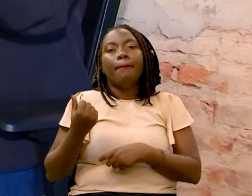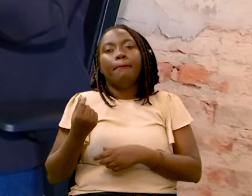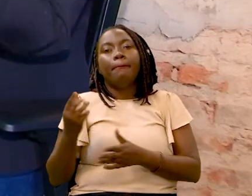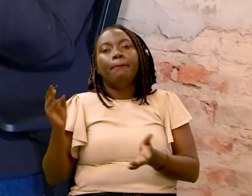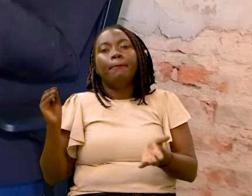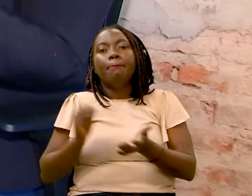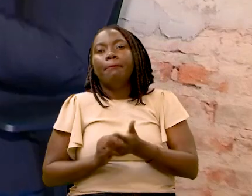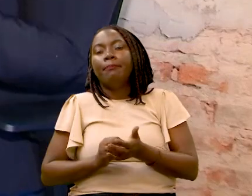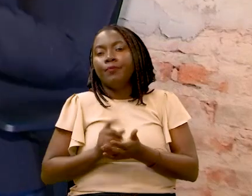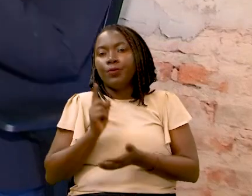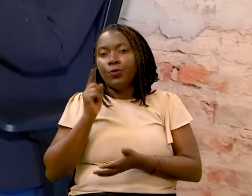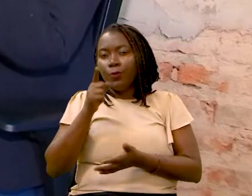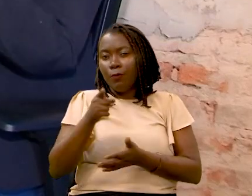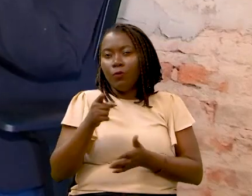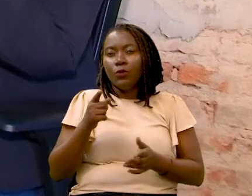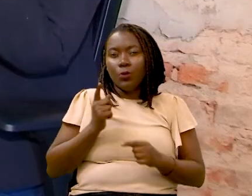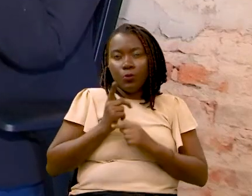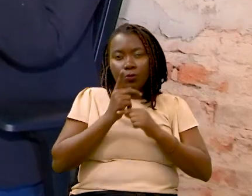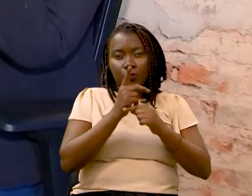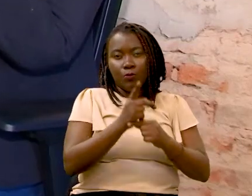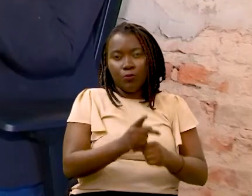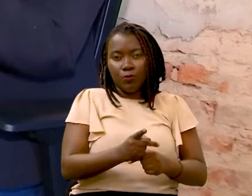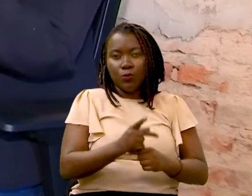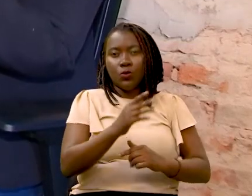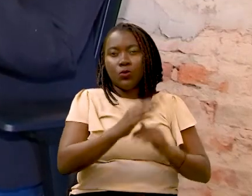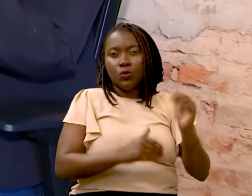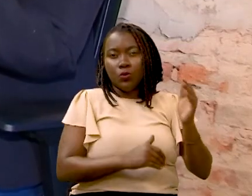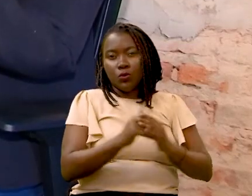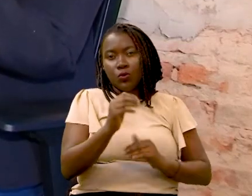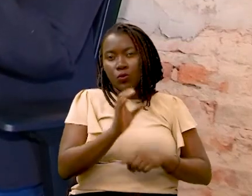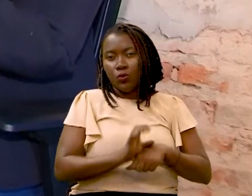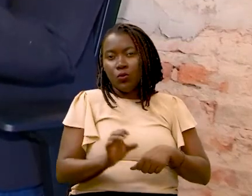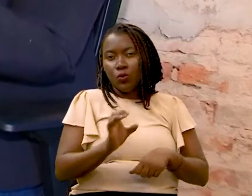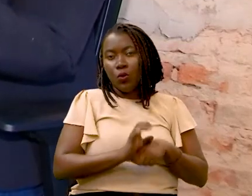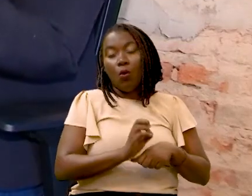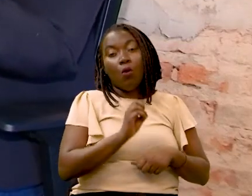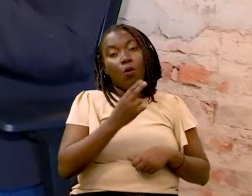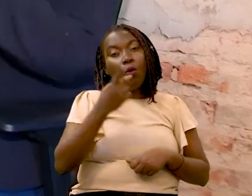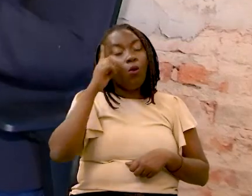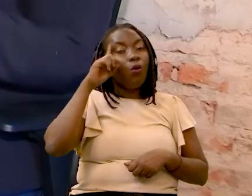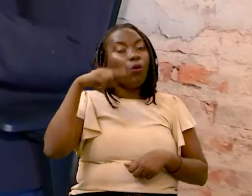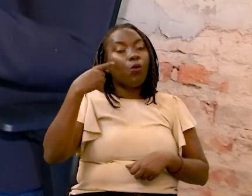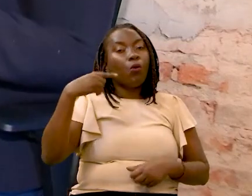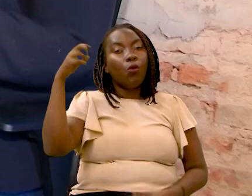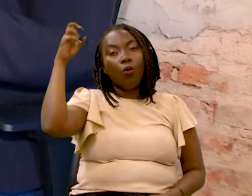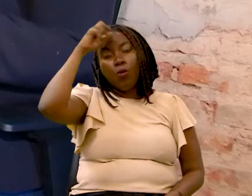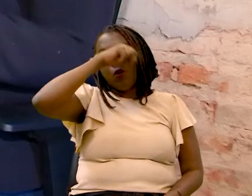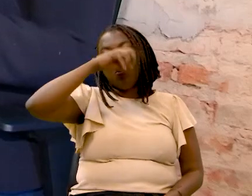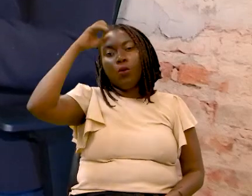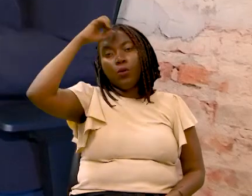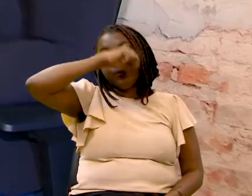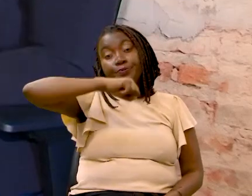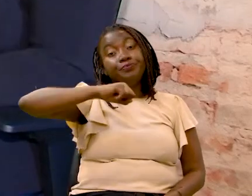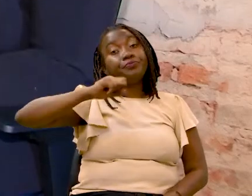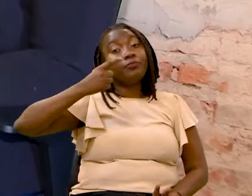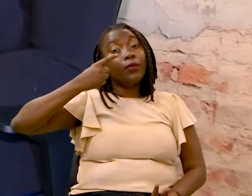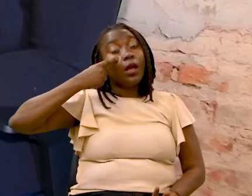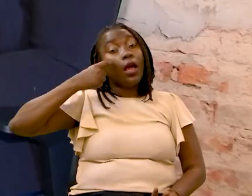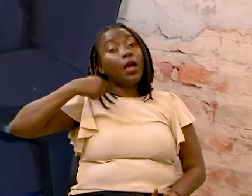negócio, precificar e tudo mais. Você chegou a buscar esse tipo de qualificação ou foi o dia a dia que te